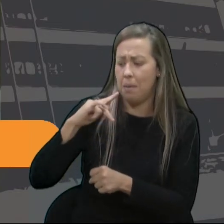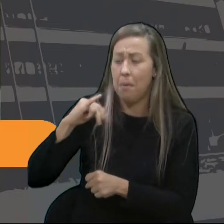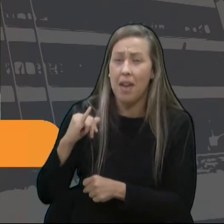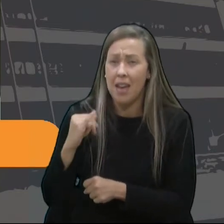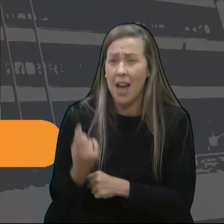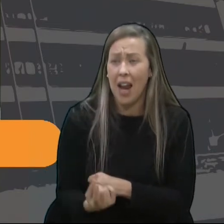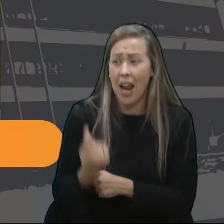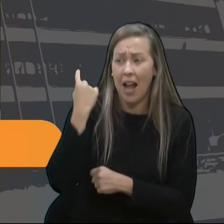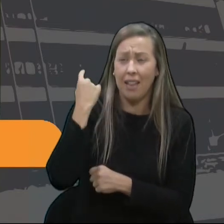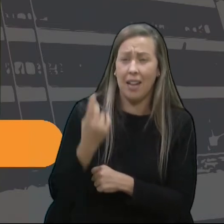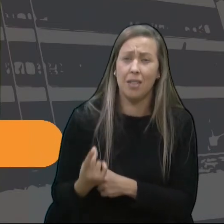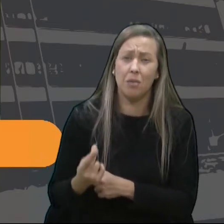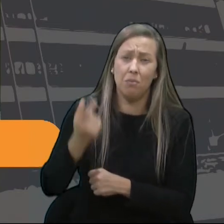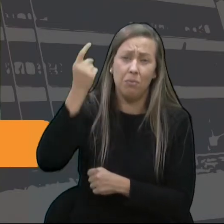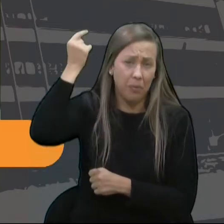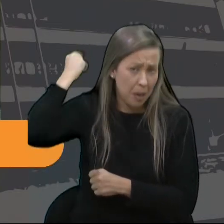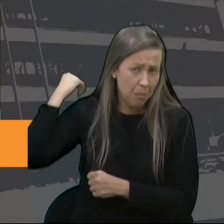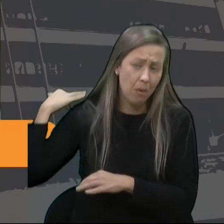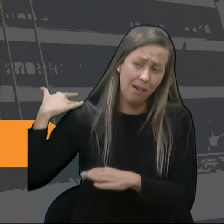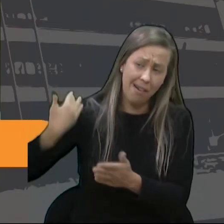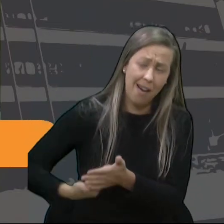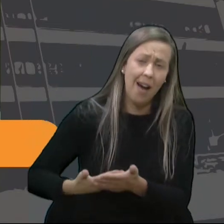naquela altura